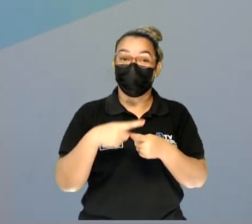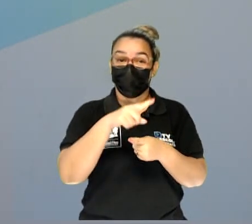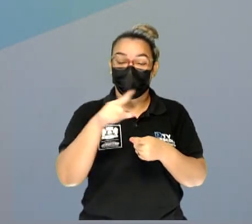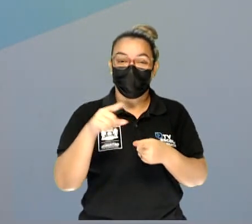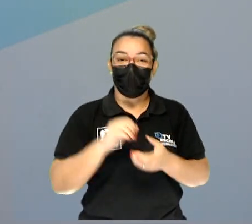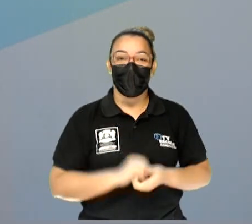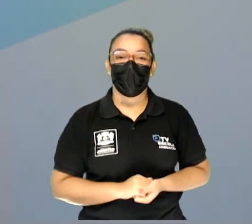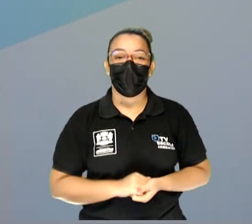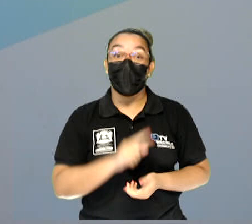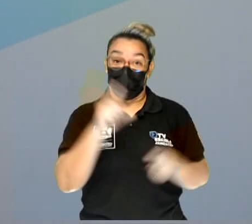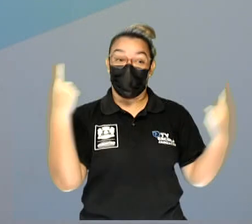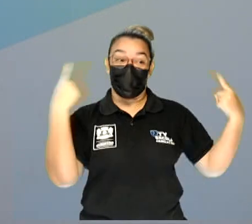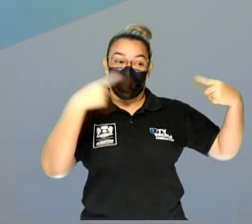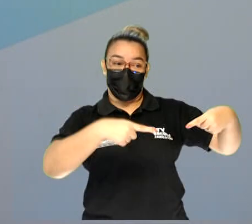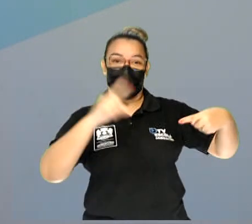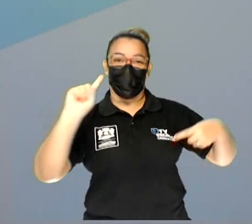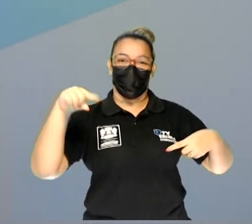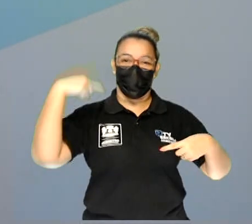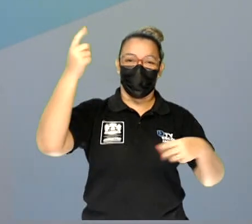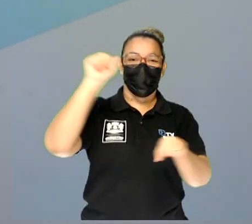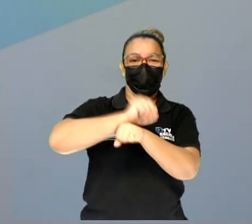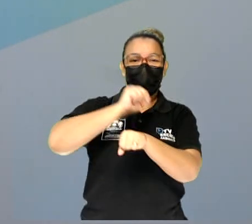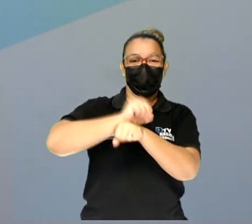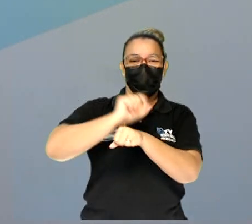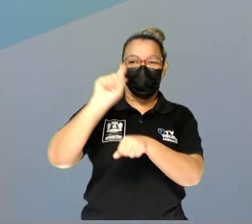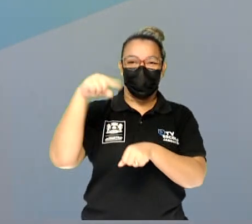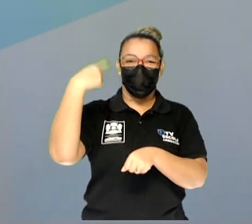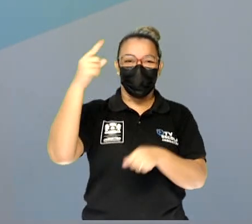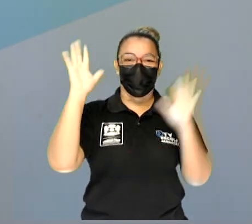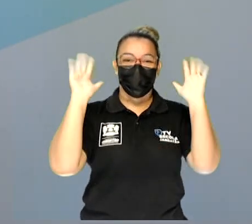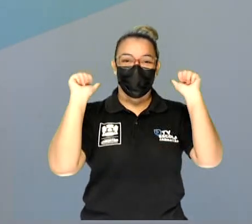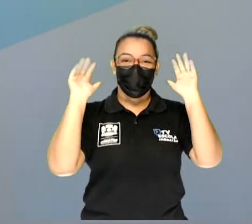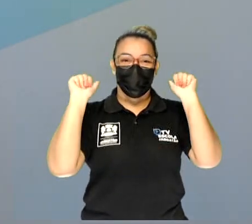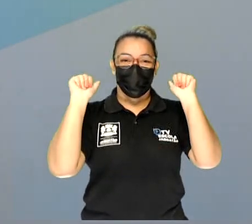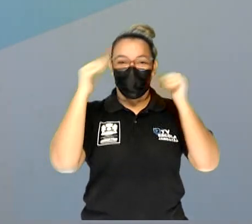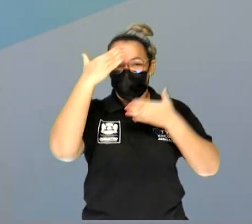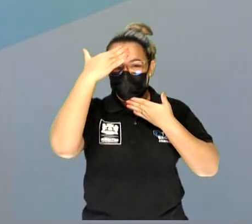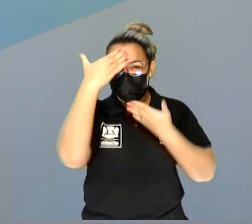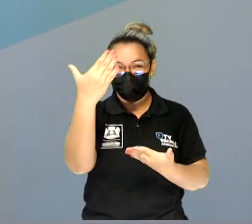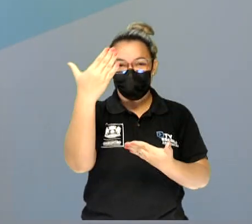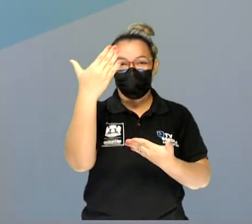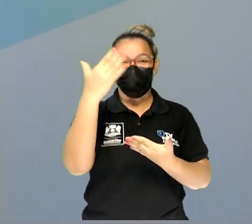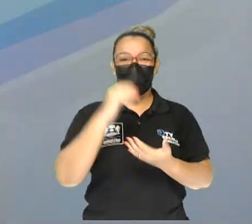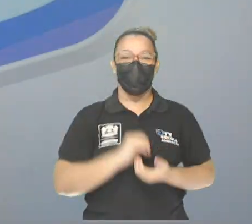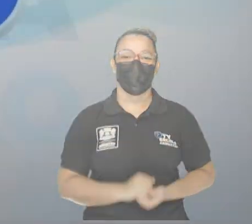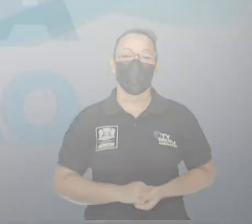insurreição? Esse é o desafio para a próxima aula. Espero vocês na próxima. Até lá. Muito obrigado.